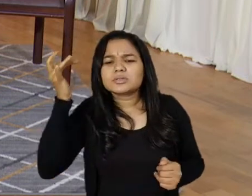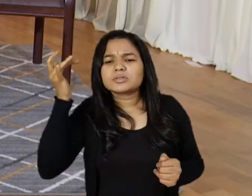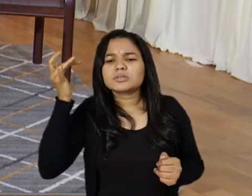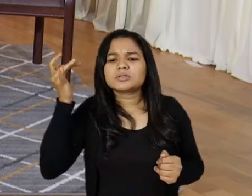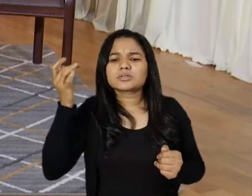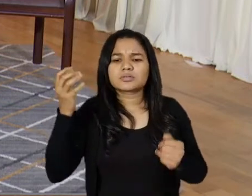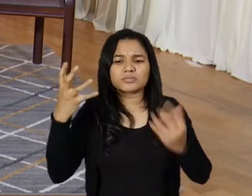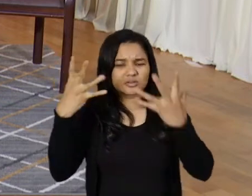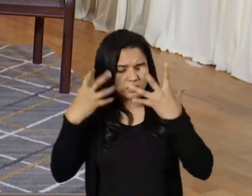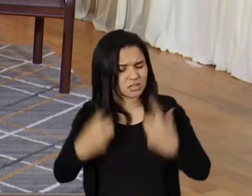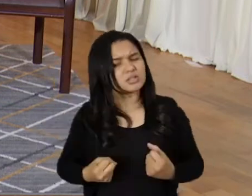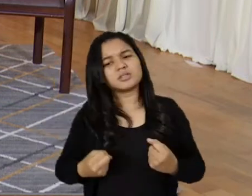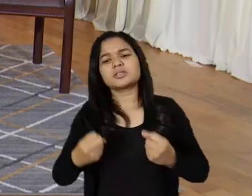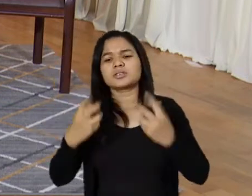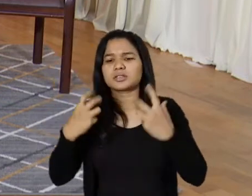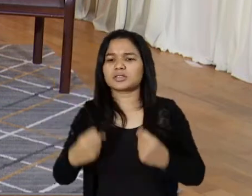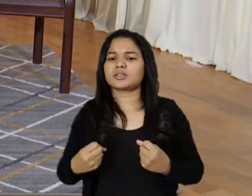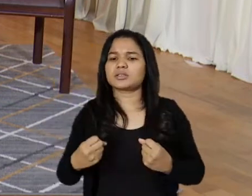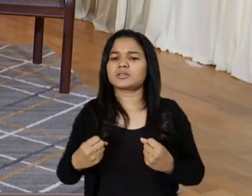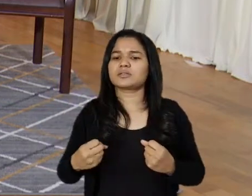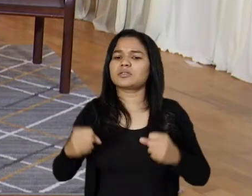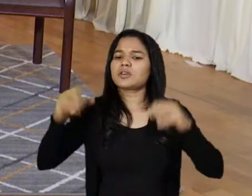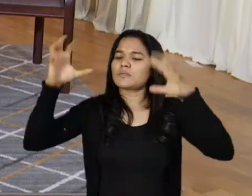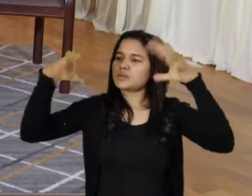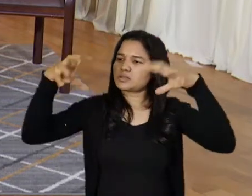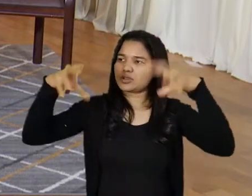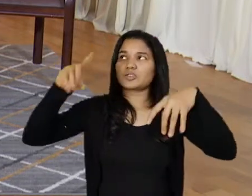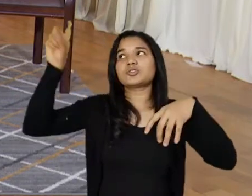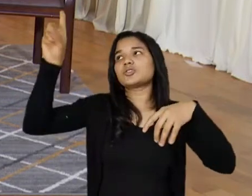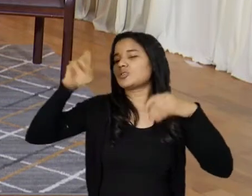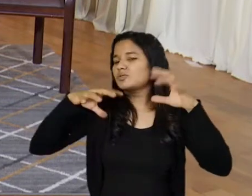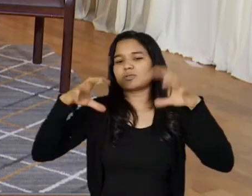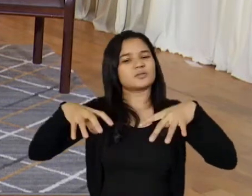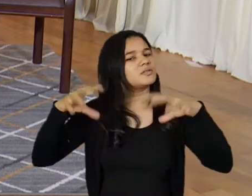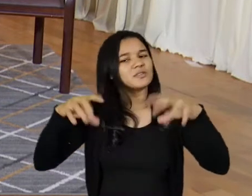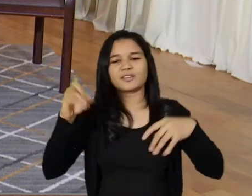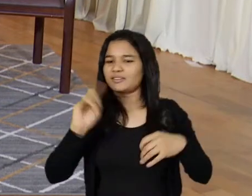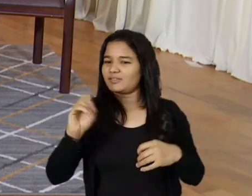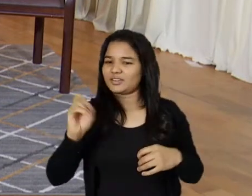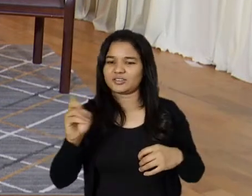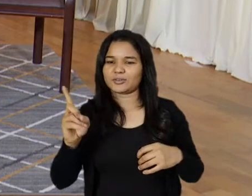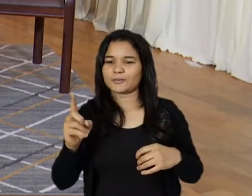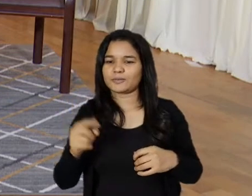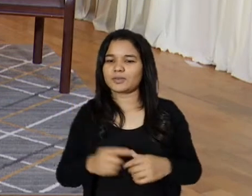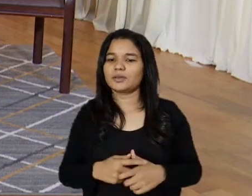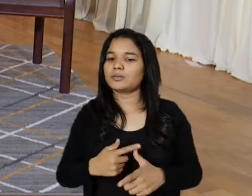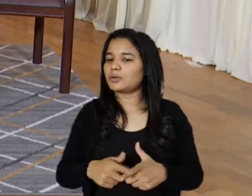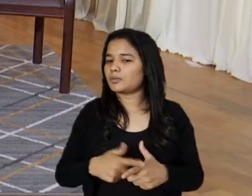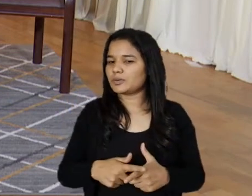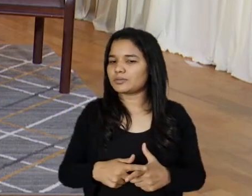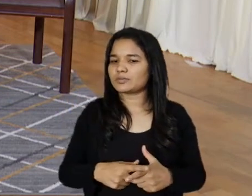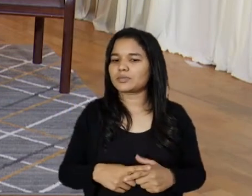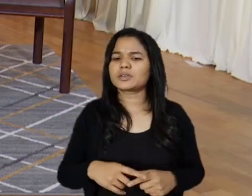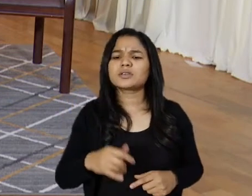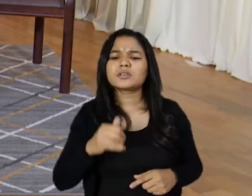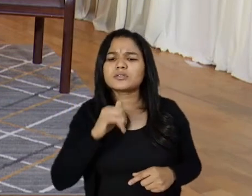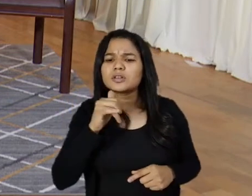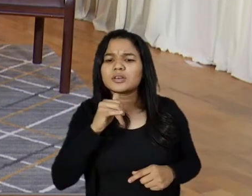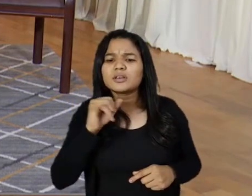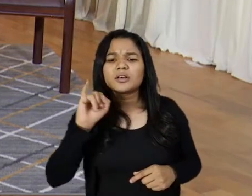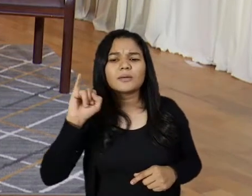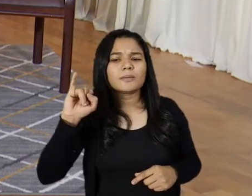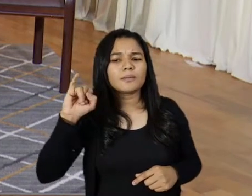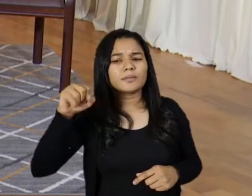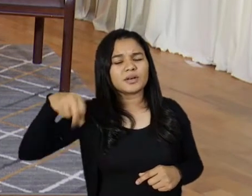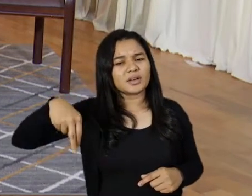dilúvio. Por quê? Por exemplo, se você for analisar a história de Nínive, quando Jonas, como um profeta de